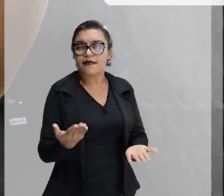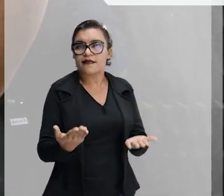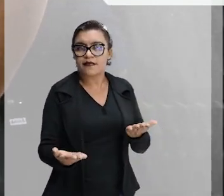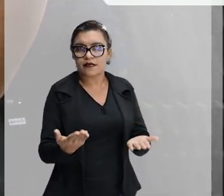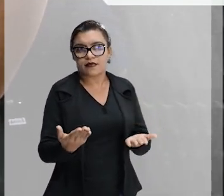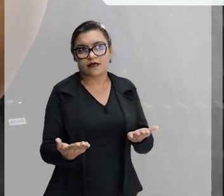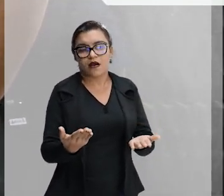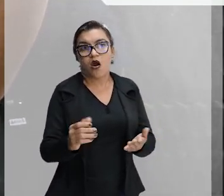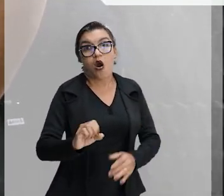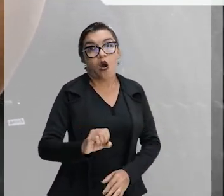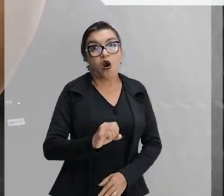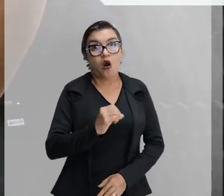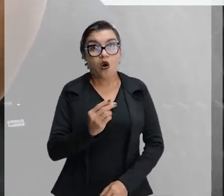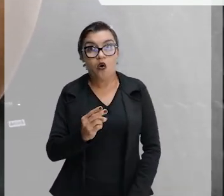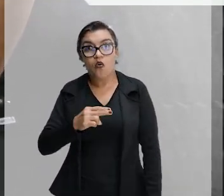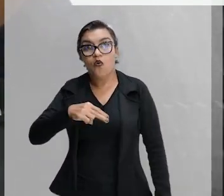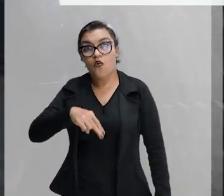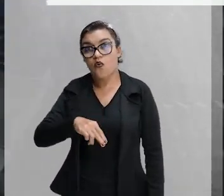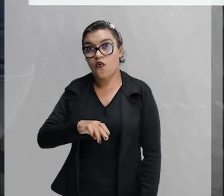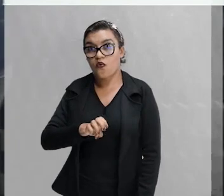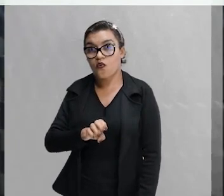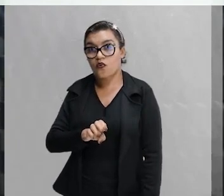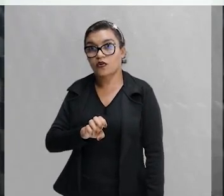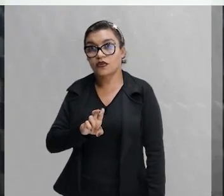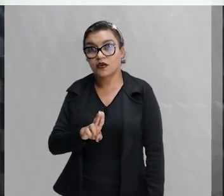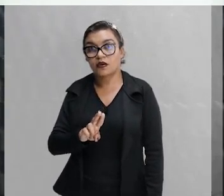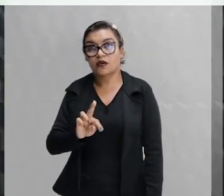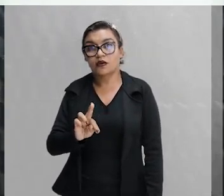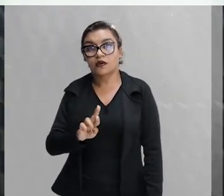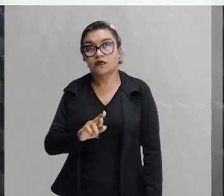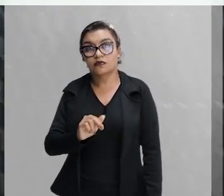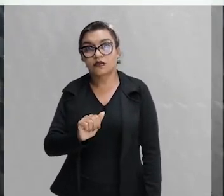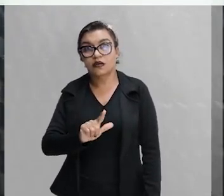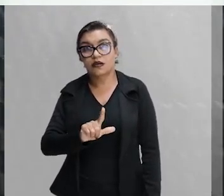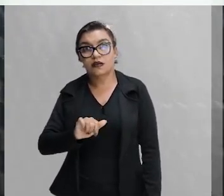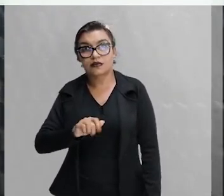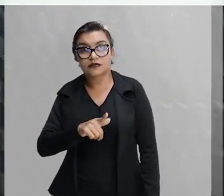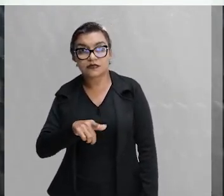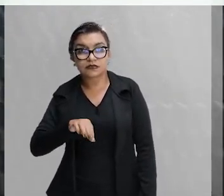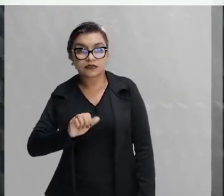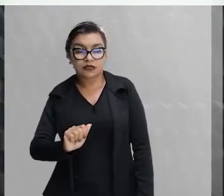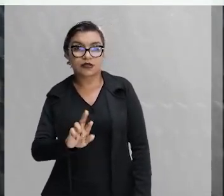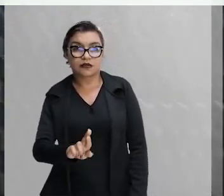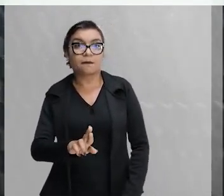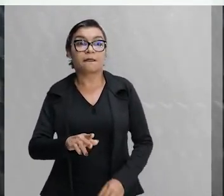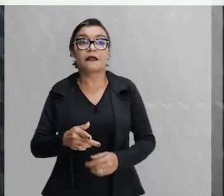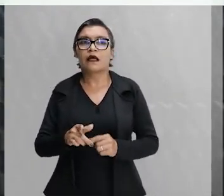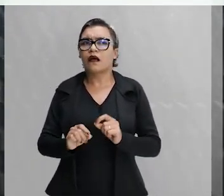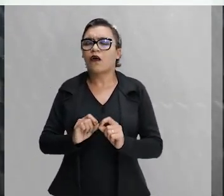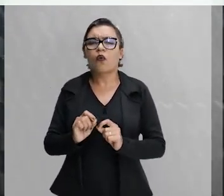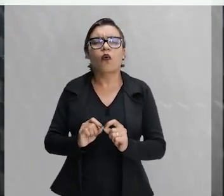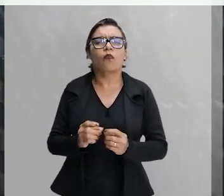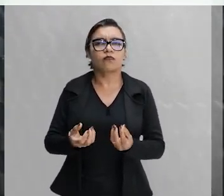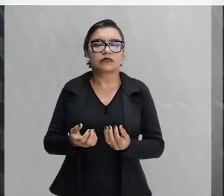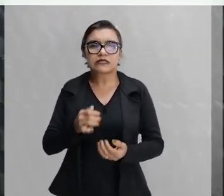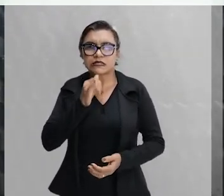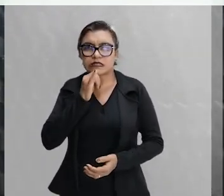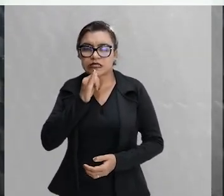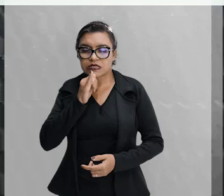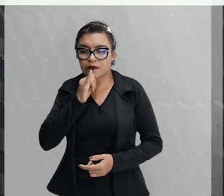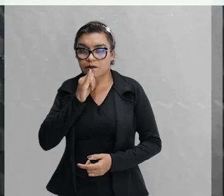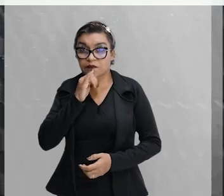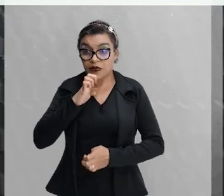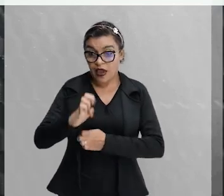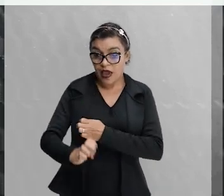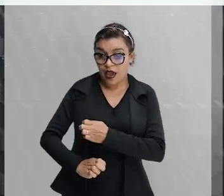se neutralizar. Ok? Então ele vai fazer o seguinte, ele vai puxar elétrons da Terra